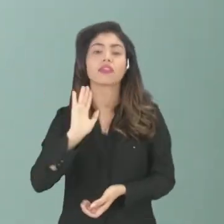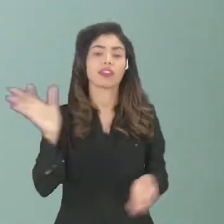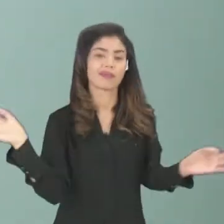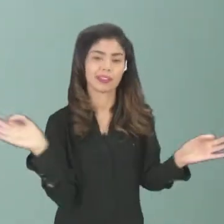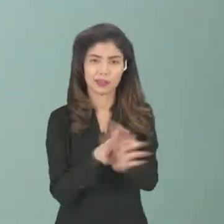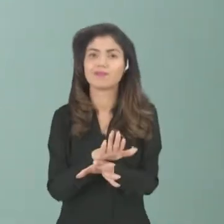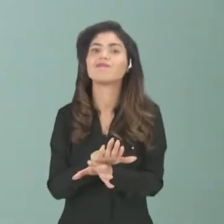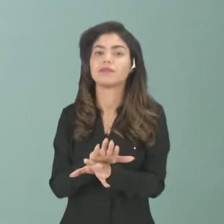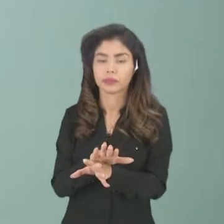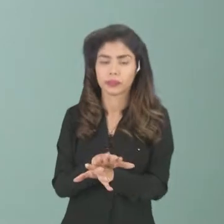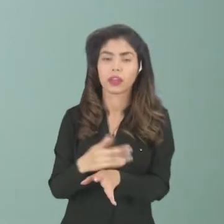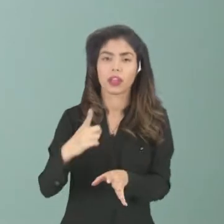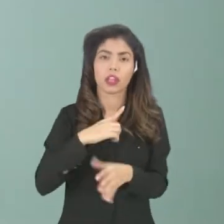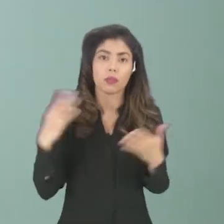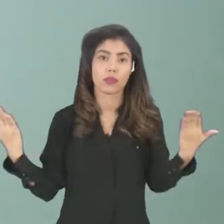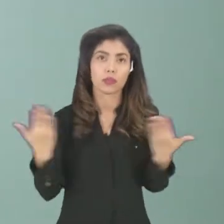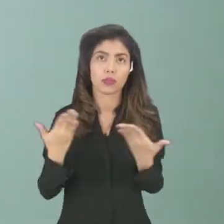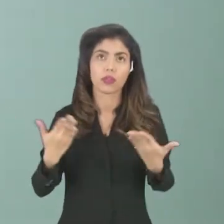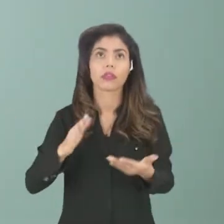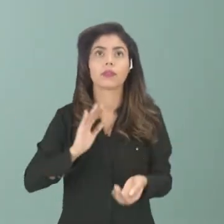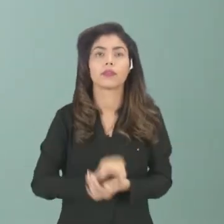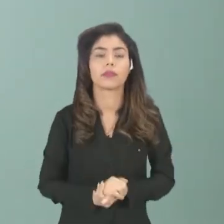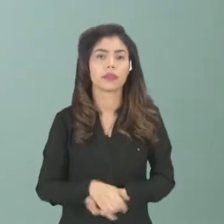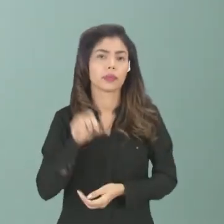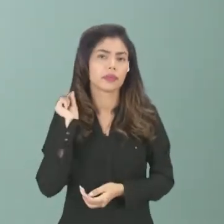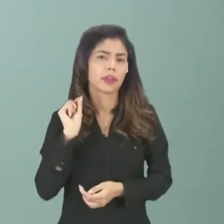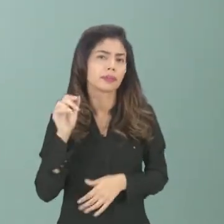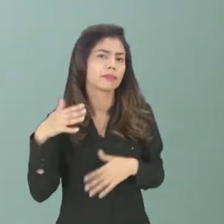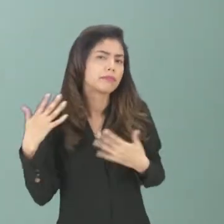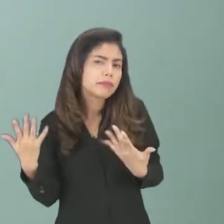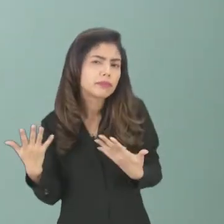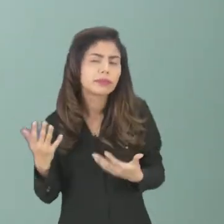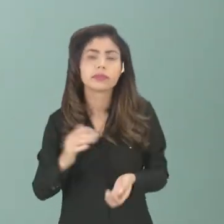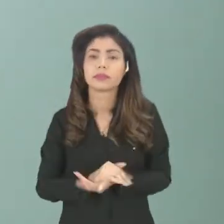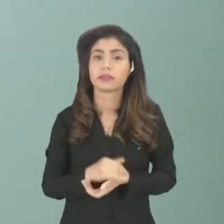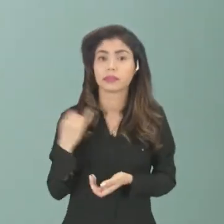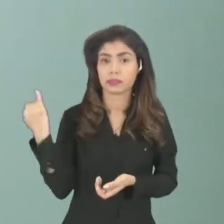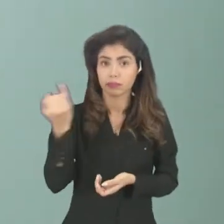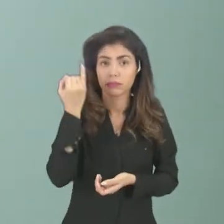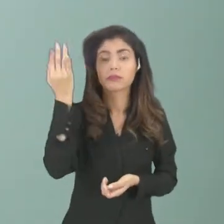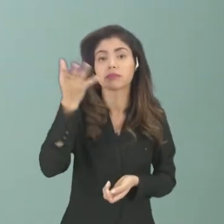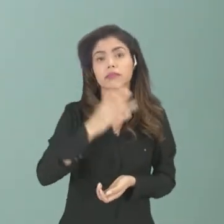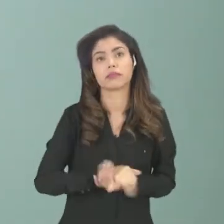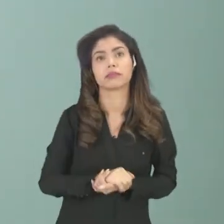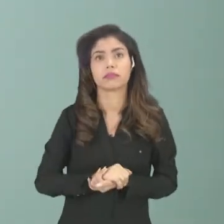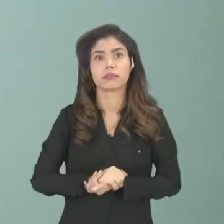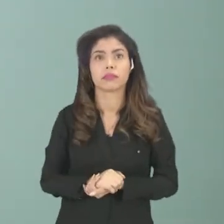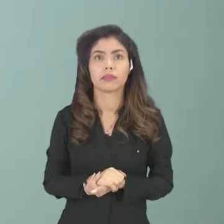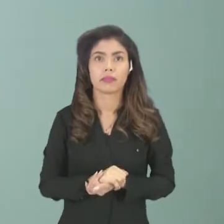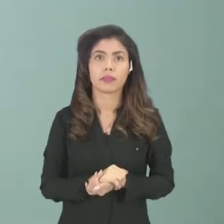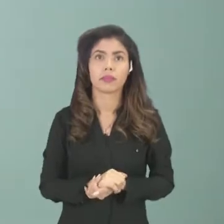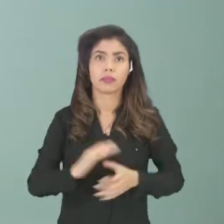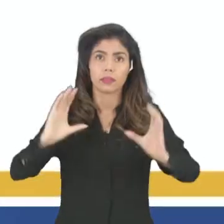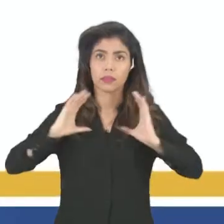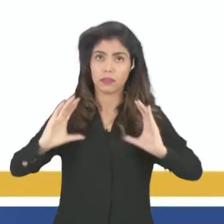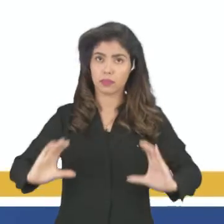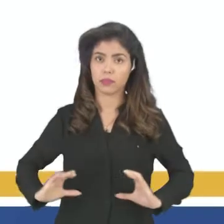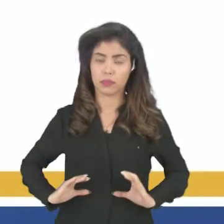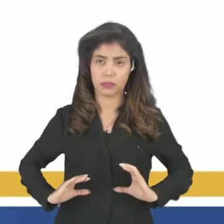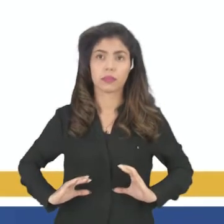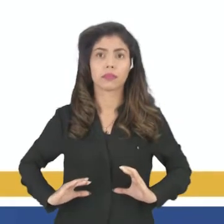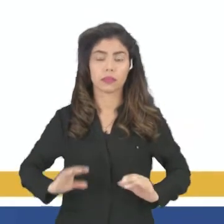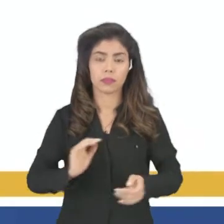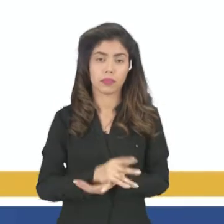se acabou, estamos na sociedade, e agora o que fazer? E é fundamental em Rousseau, ó, o cidadão,